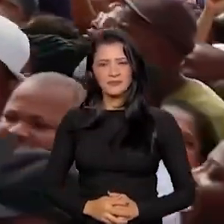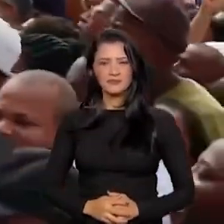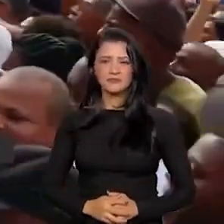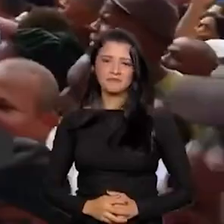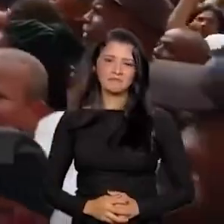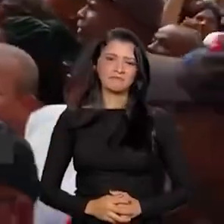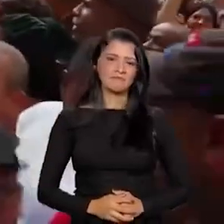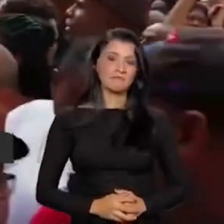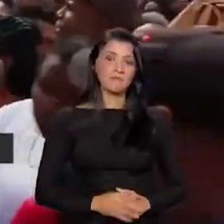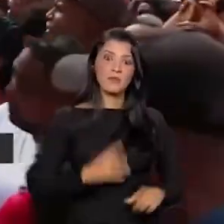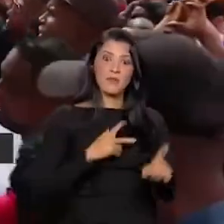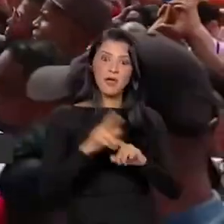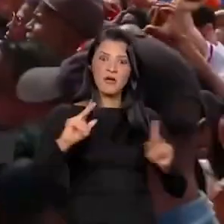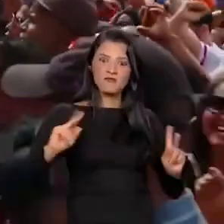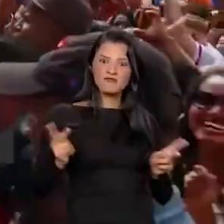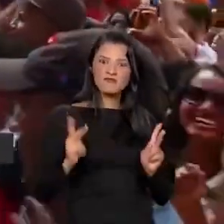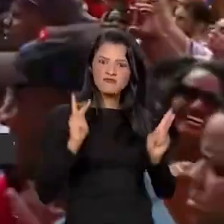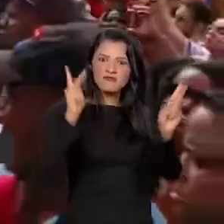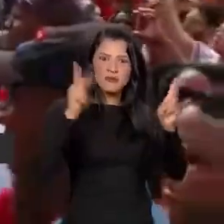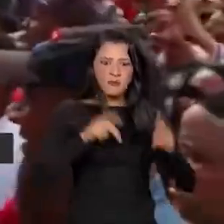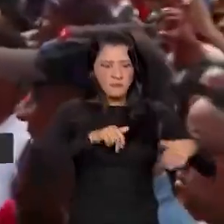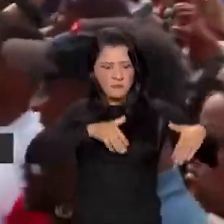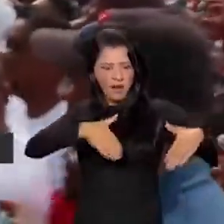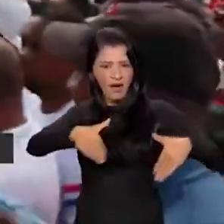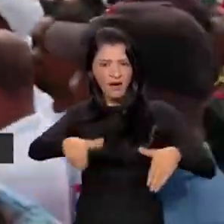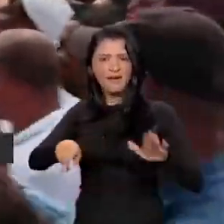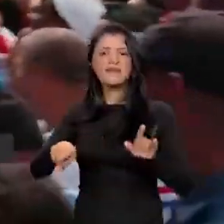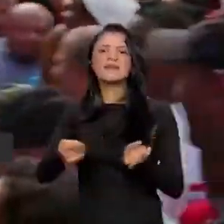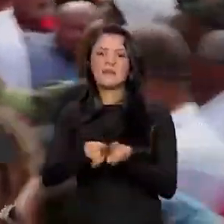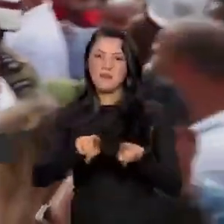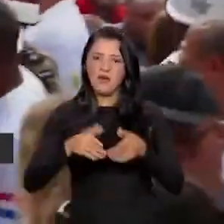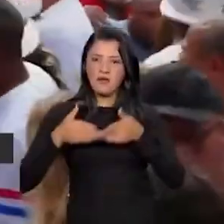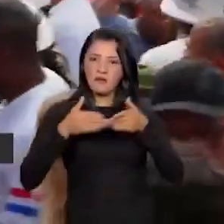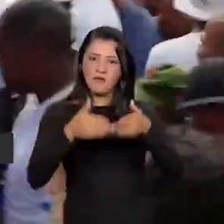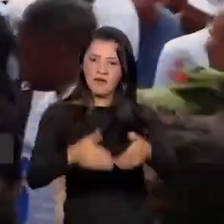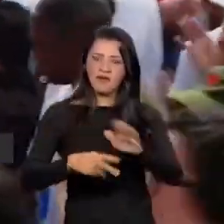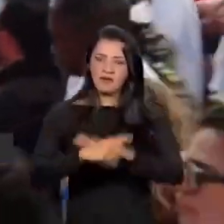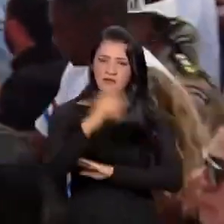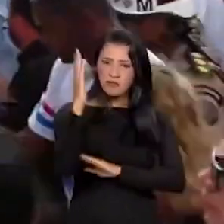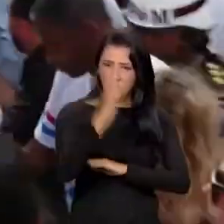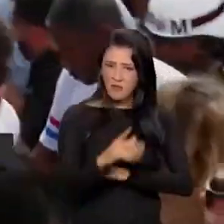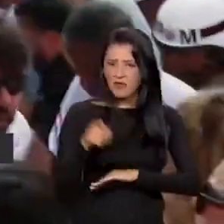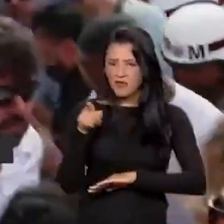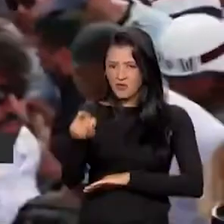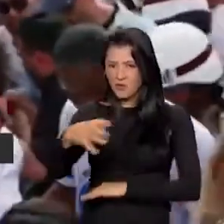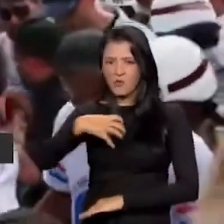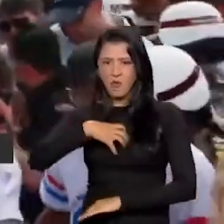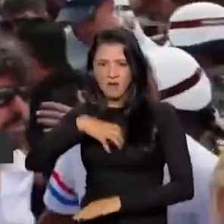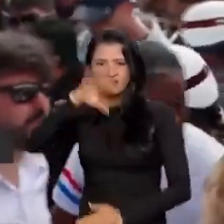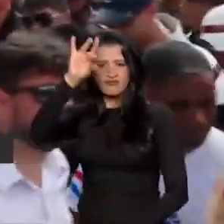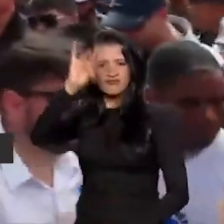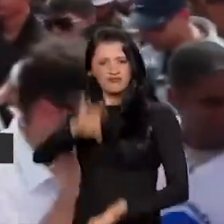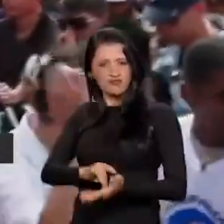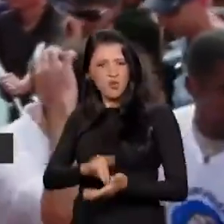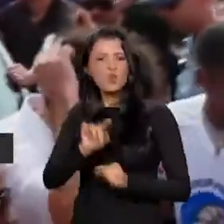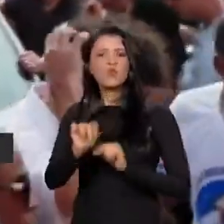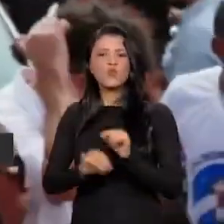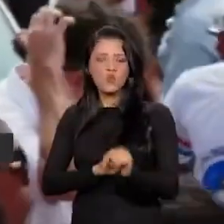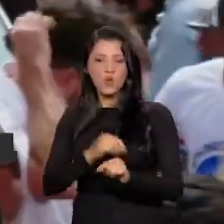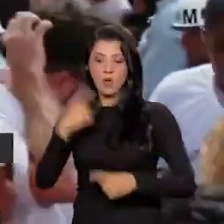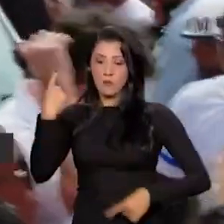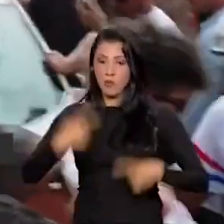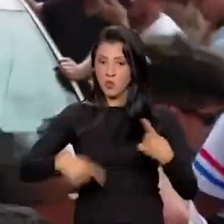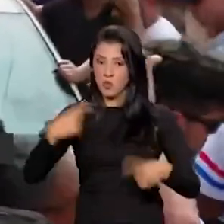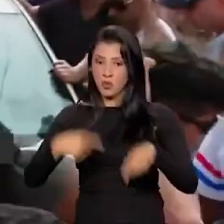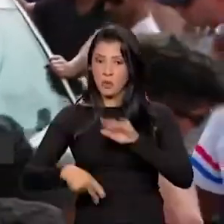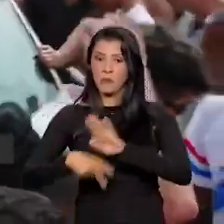Com a vitória do Exército e da Marinha do Brasil na Bahia, que se consolidou a separação